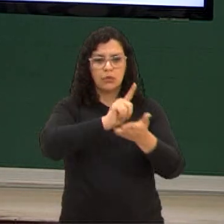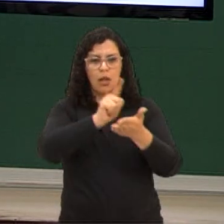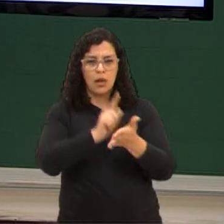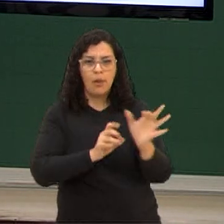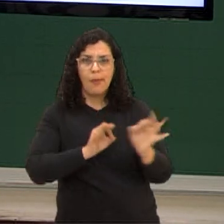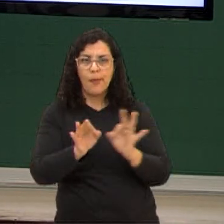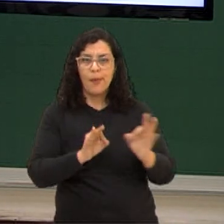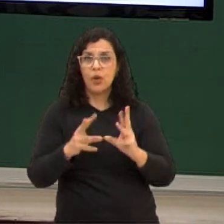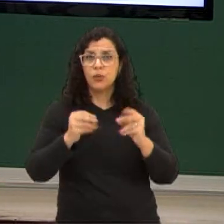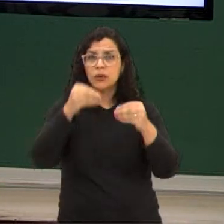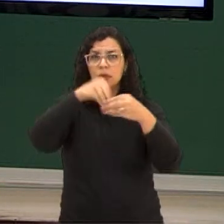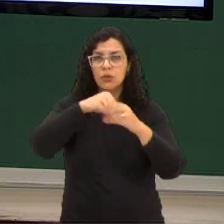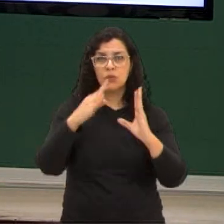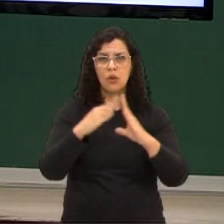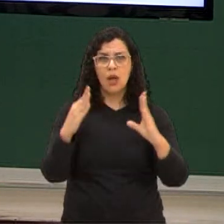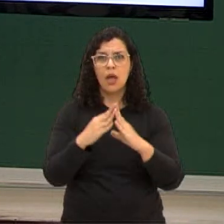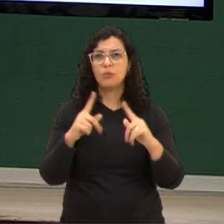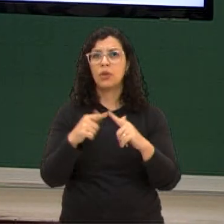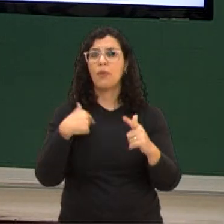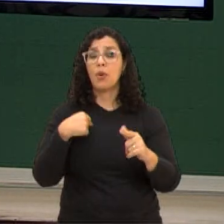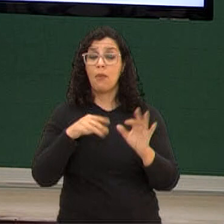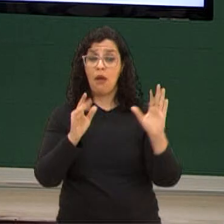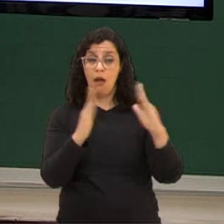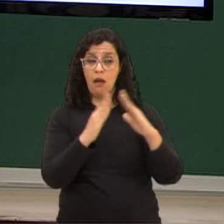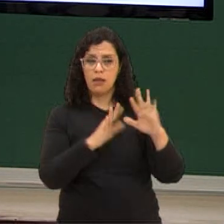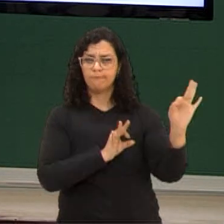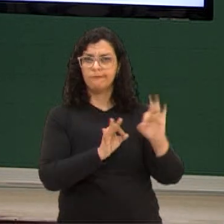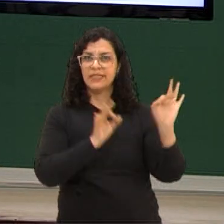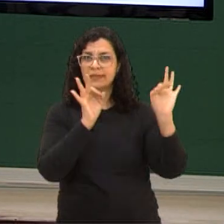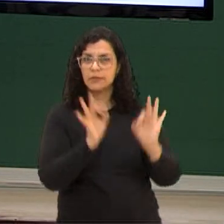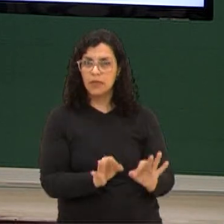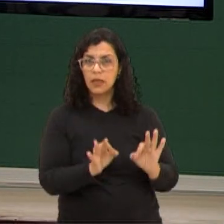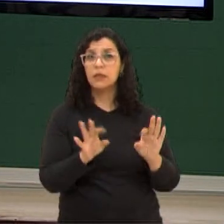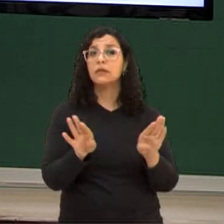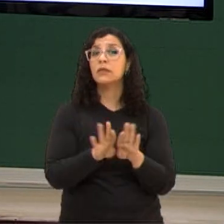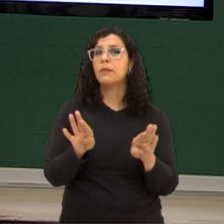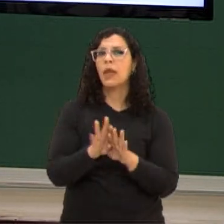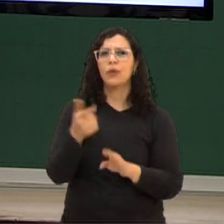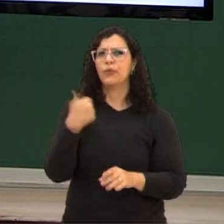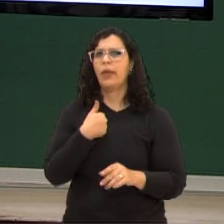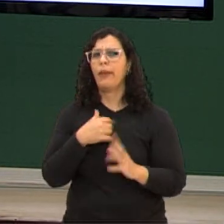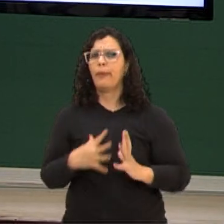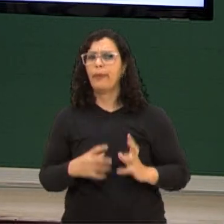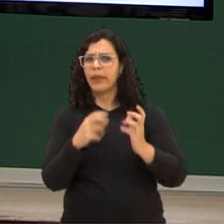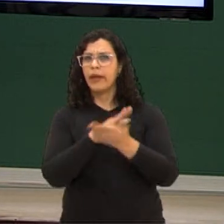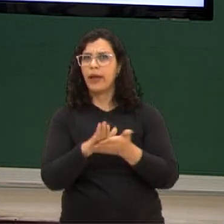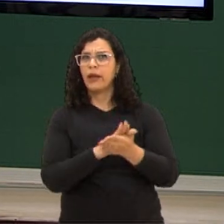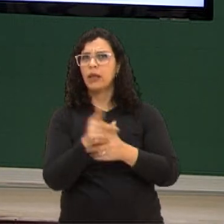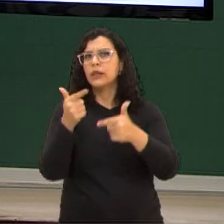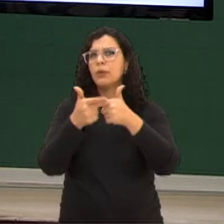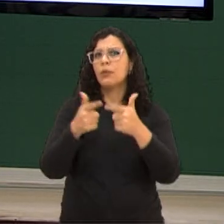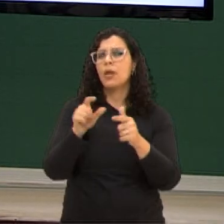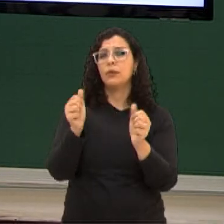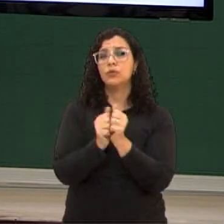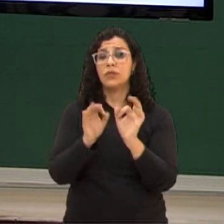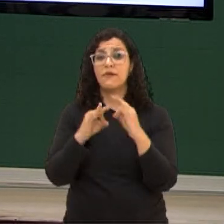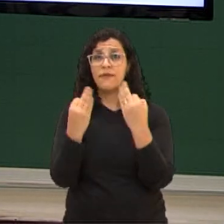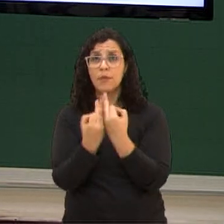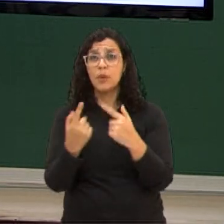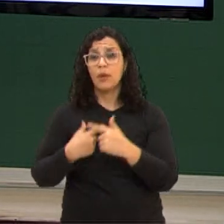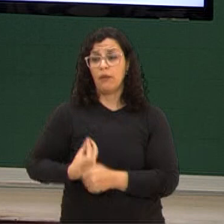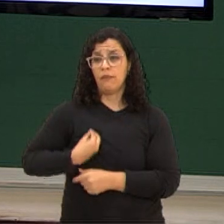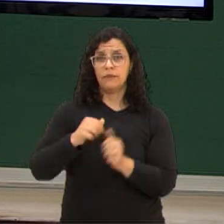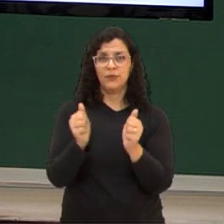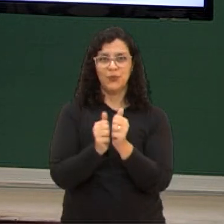as tarefas para que a casa fique organizada, né? E não tenha nenhum atrito também entre os familiares e as pessoas que